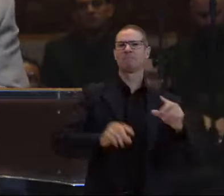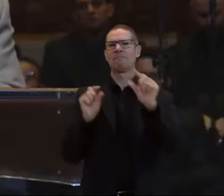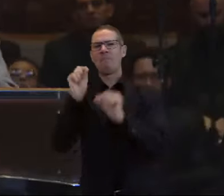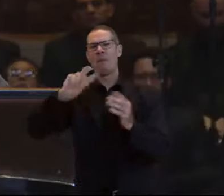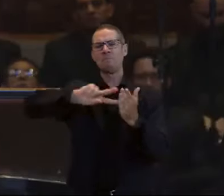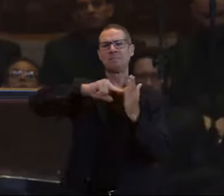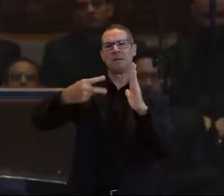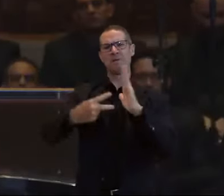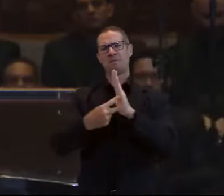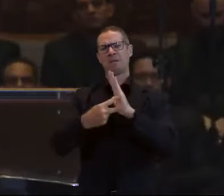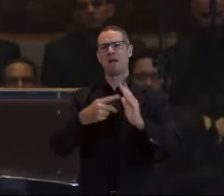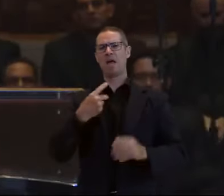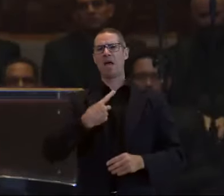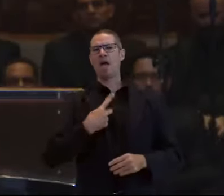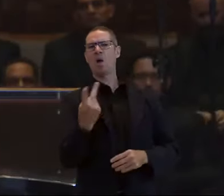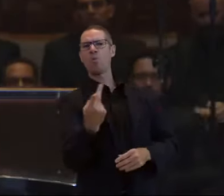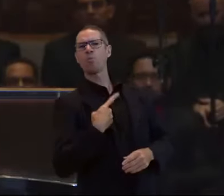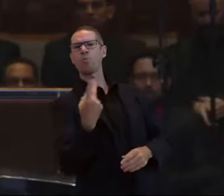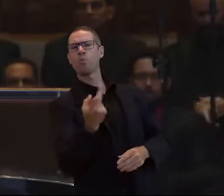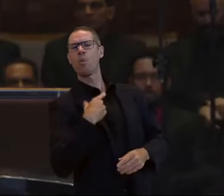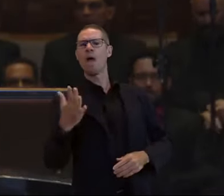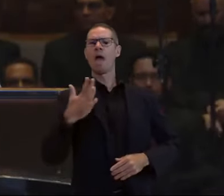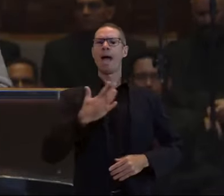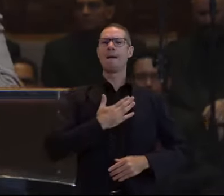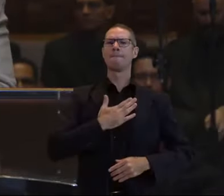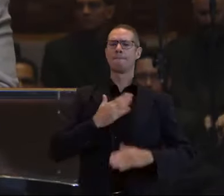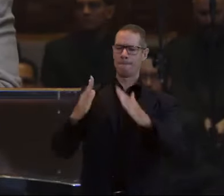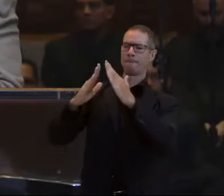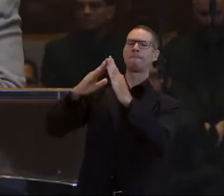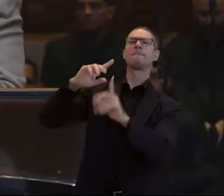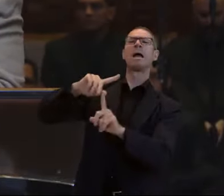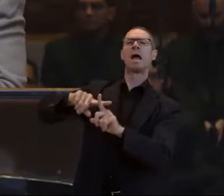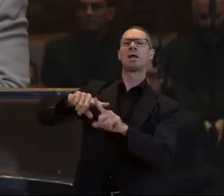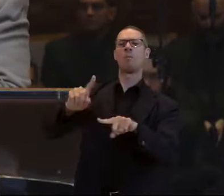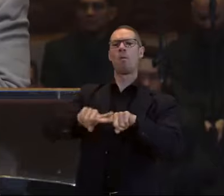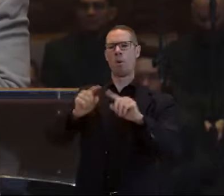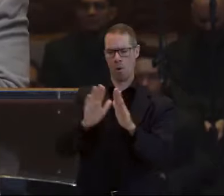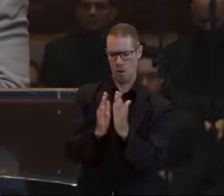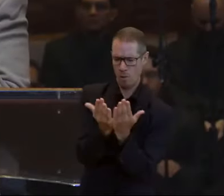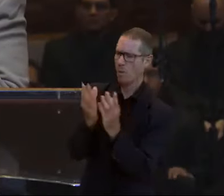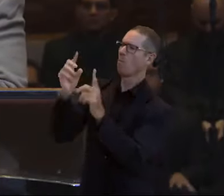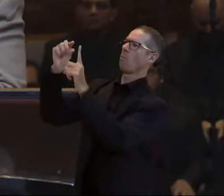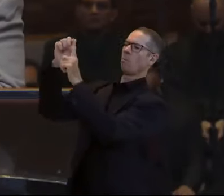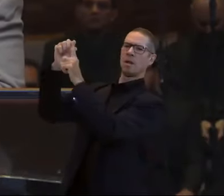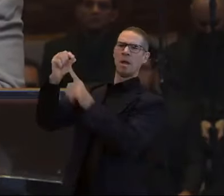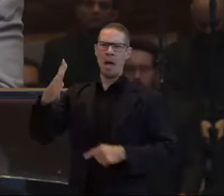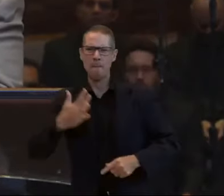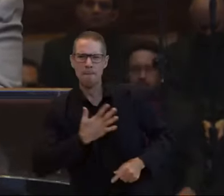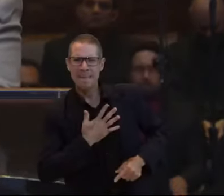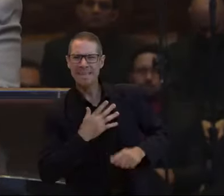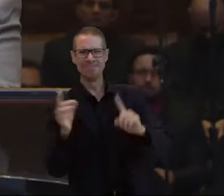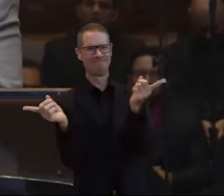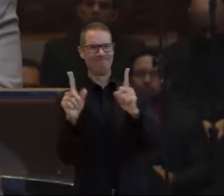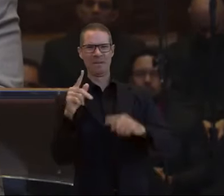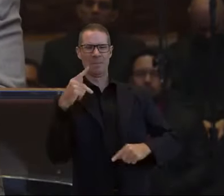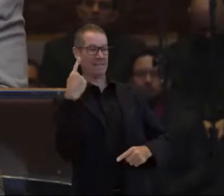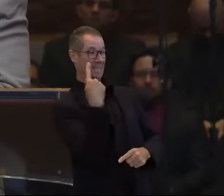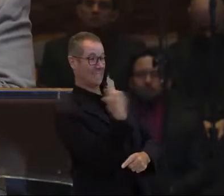quando falamos, eu e você, minha igreja? Porque a Bíblia está falando que a igreja não é minha, é de